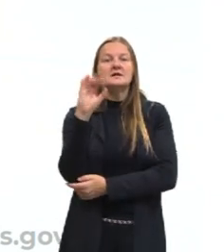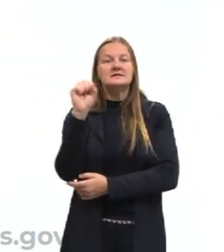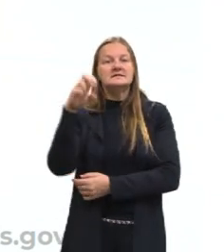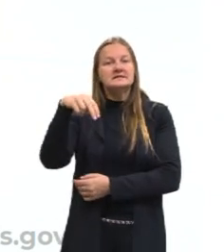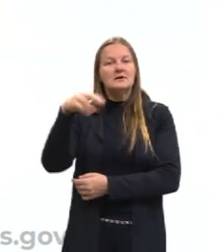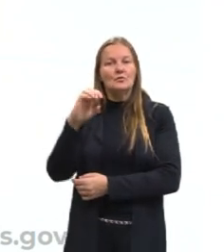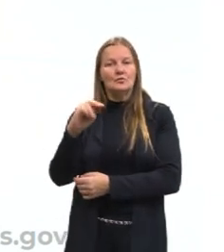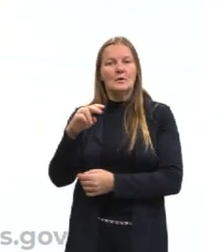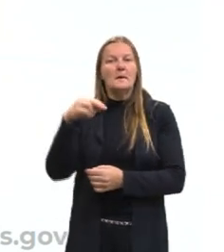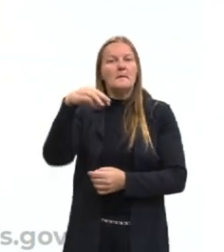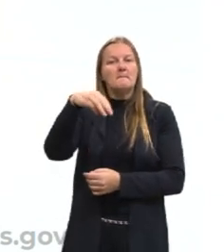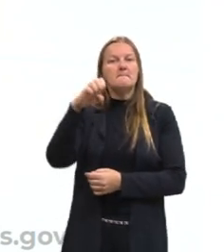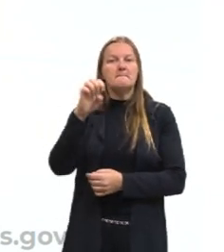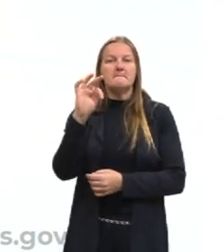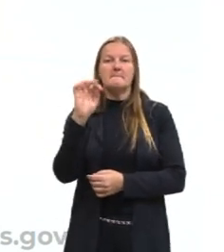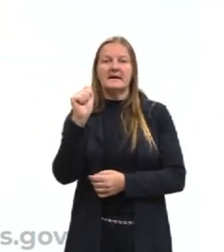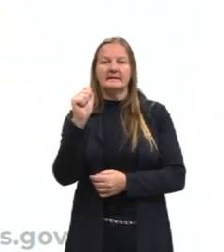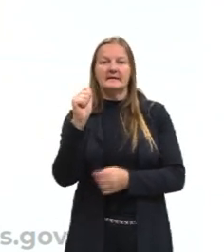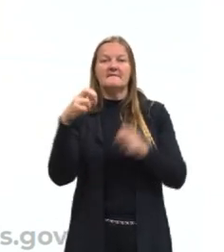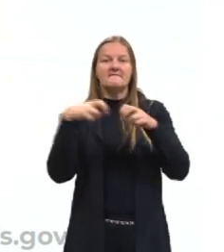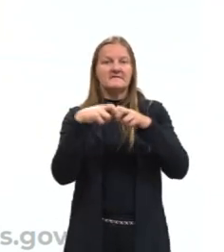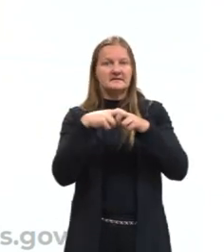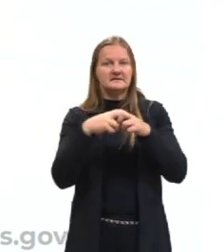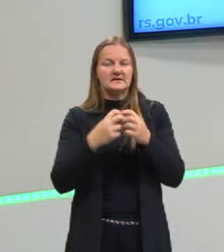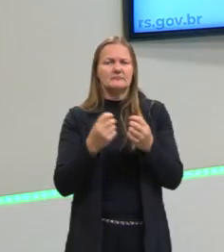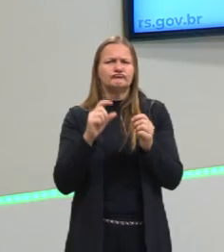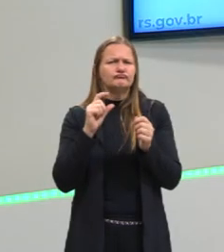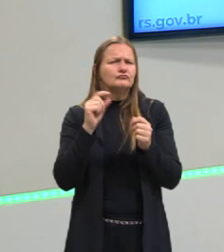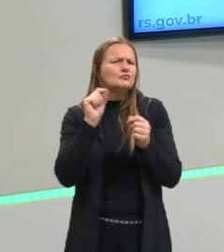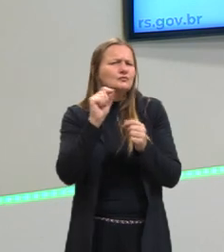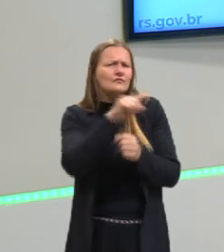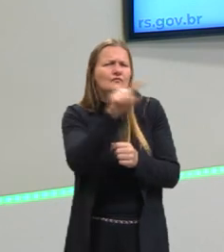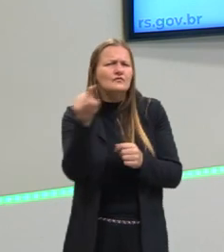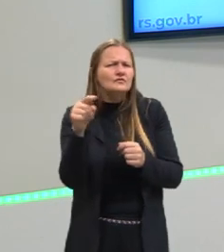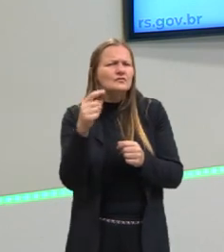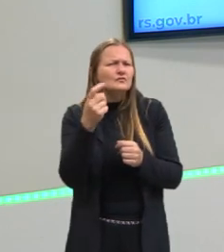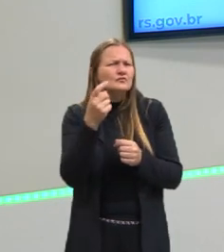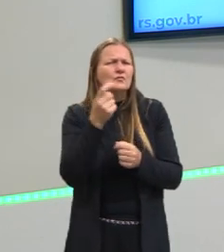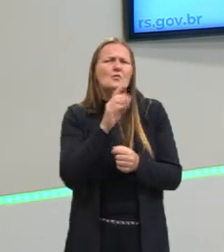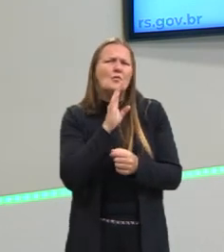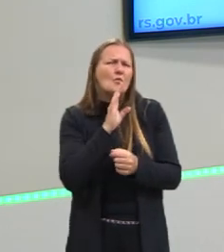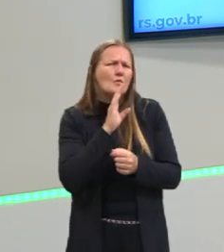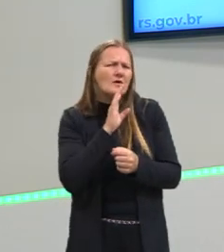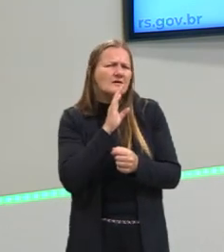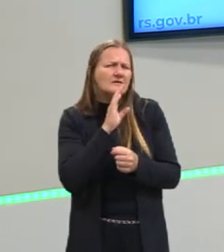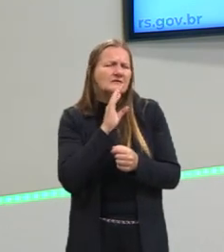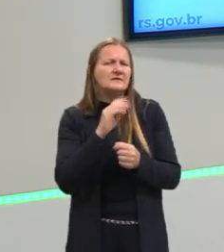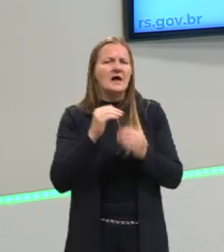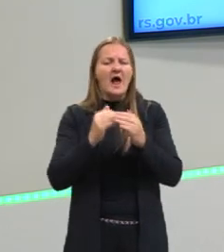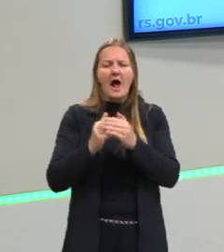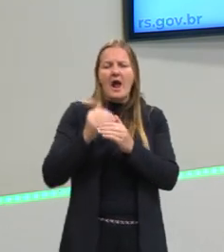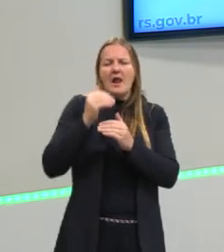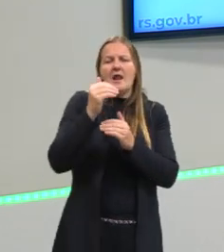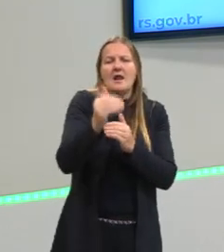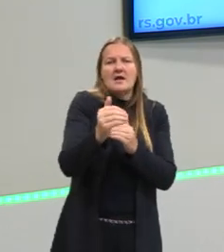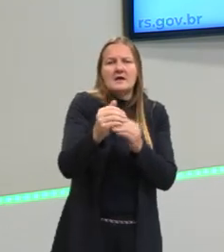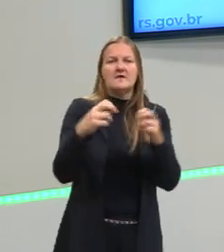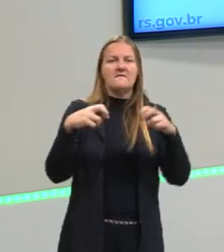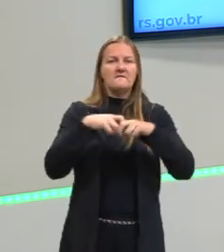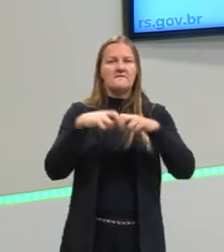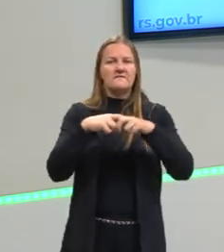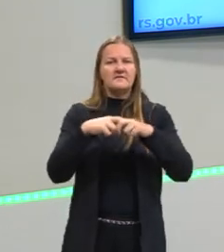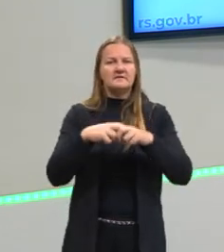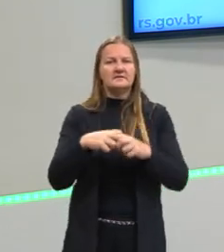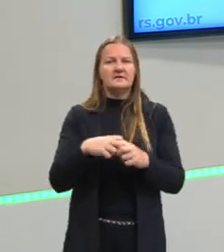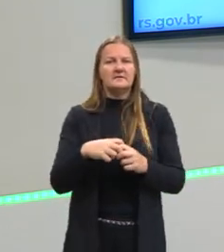metafísica muitas vezes nós ouvimos falar a metáfise como algo além da física como se fosse o mundo